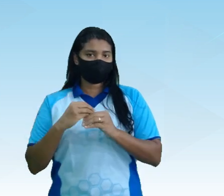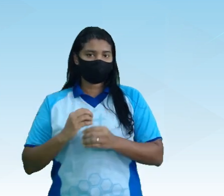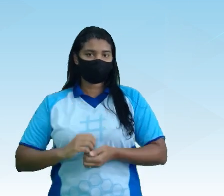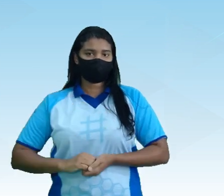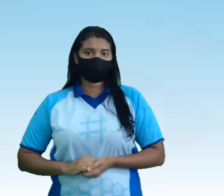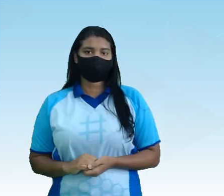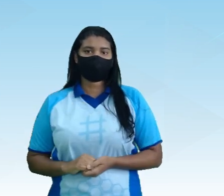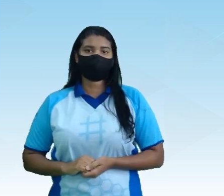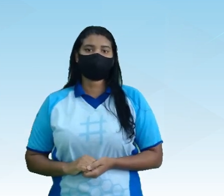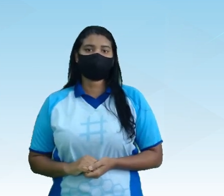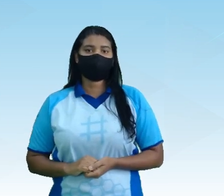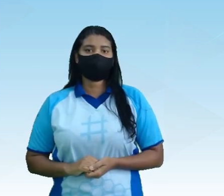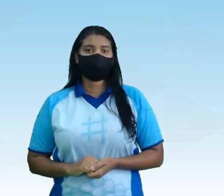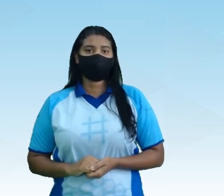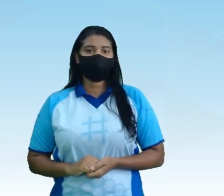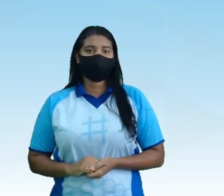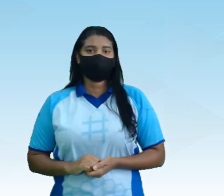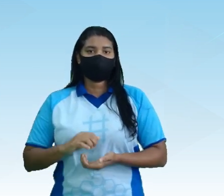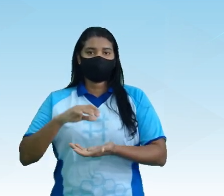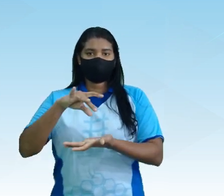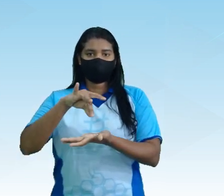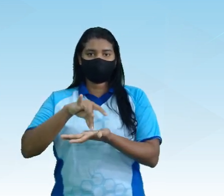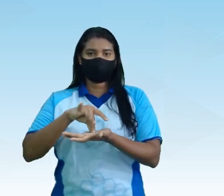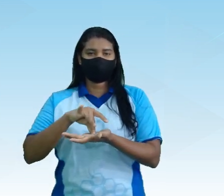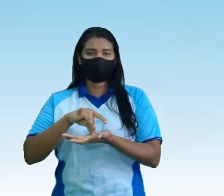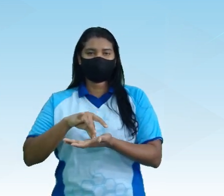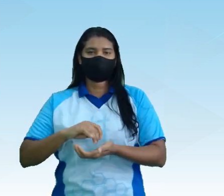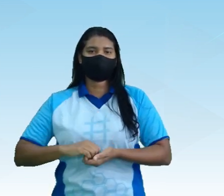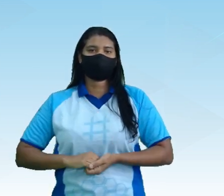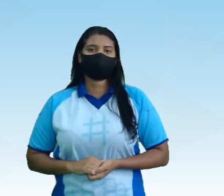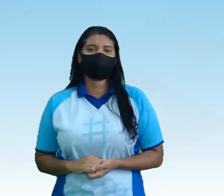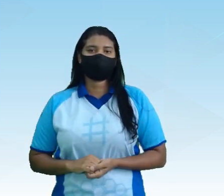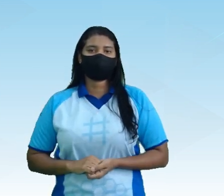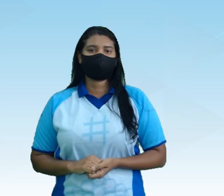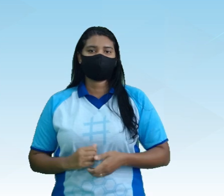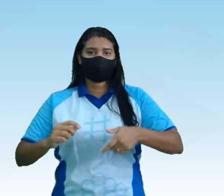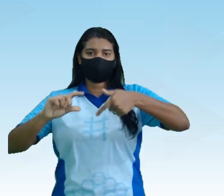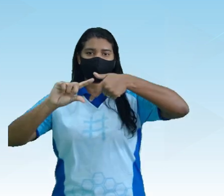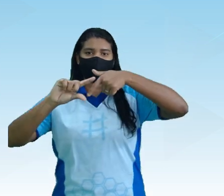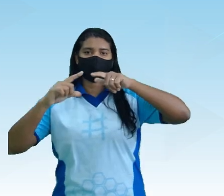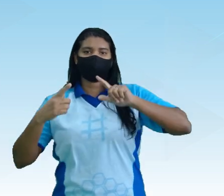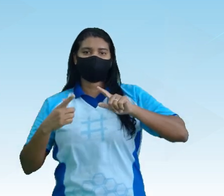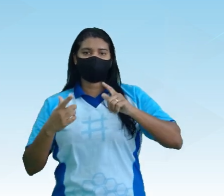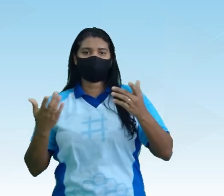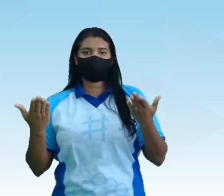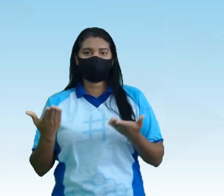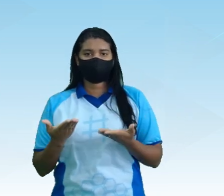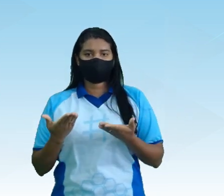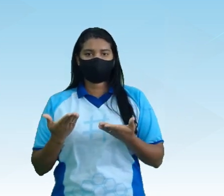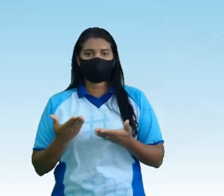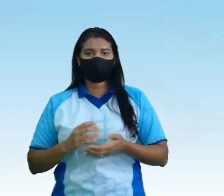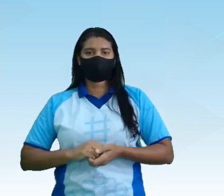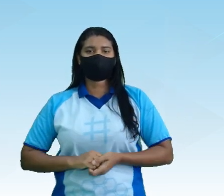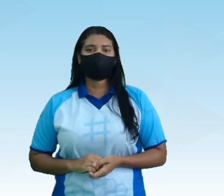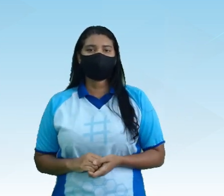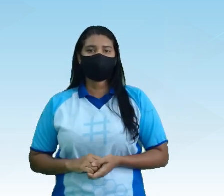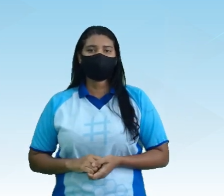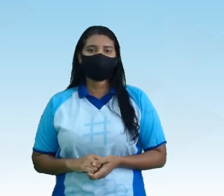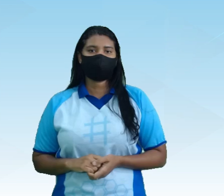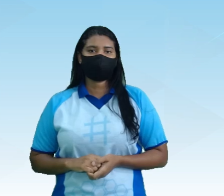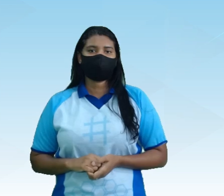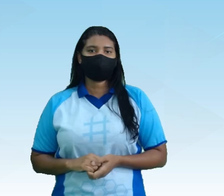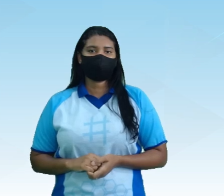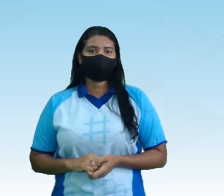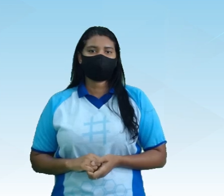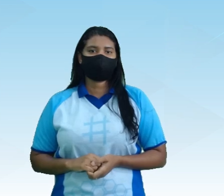muito importante. Primeiro, esse é o conceito da parte geométrica. A gente falando de geometria euclidiana, tá? É